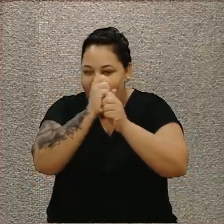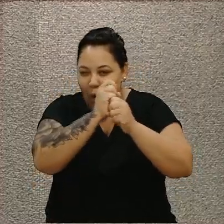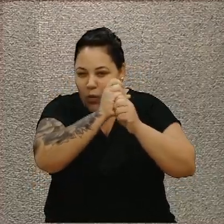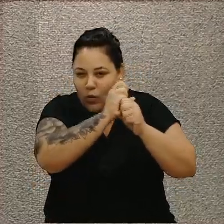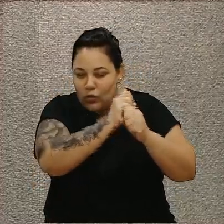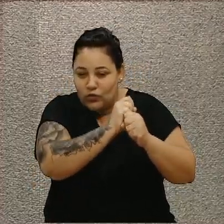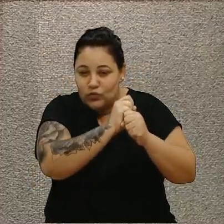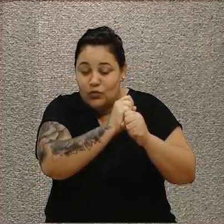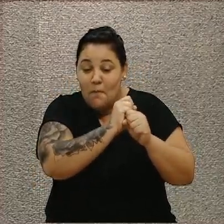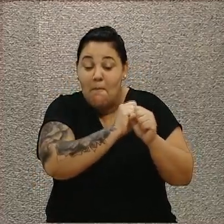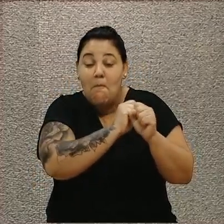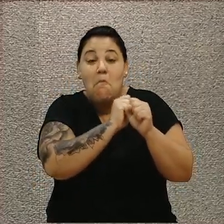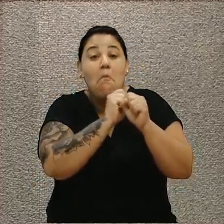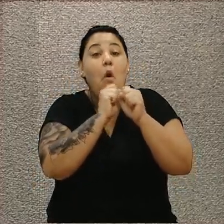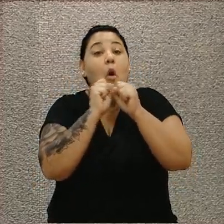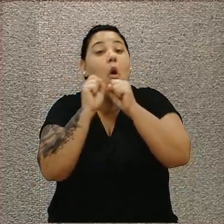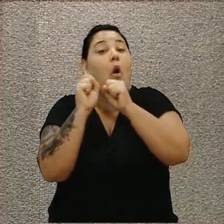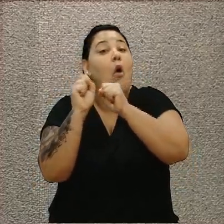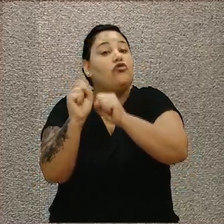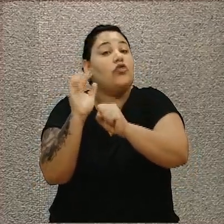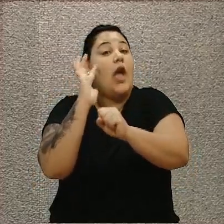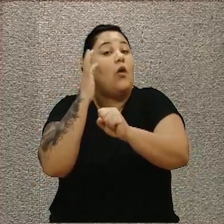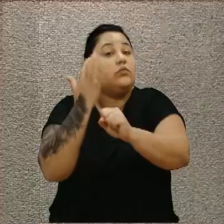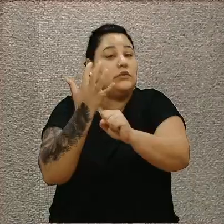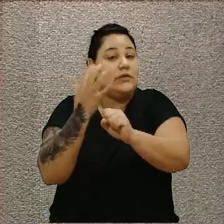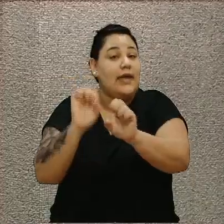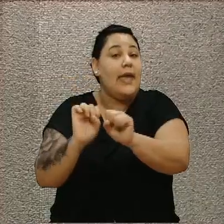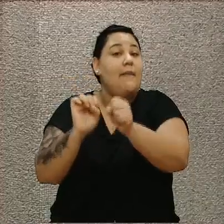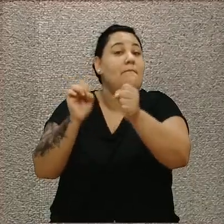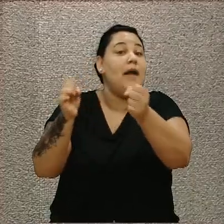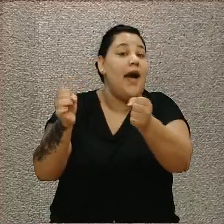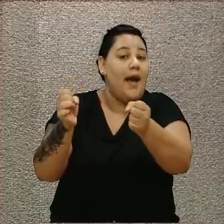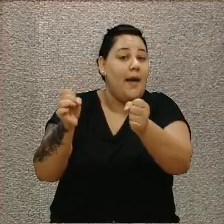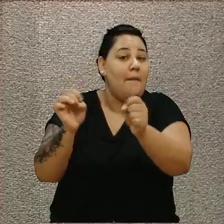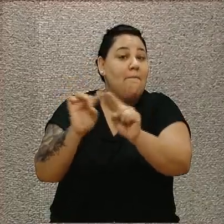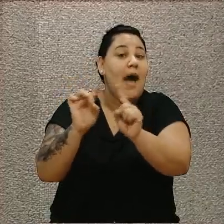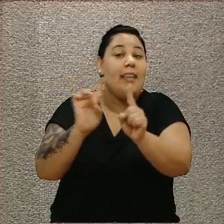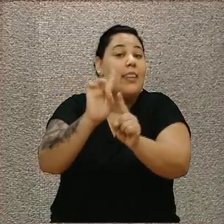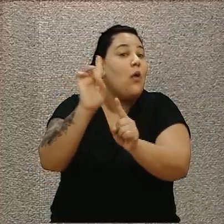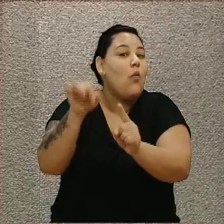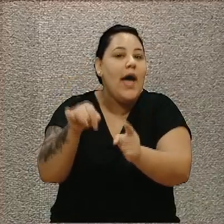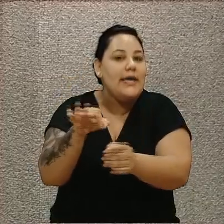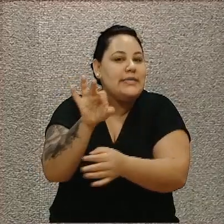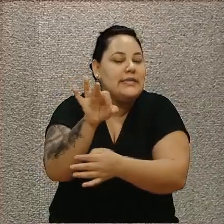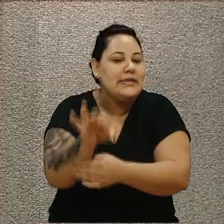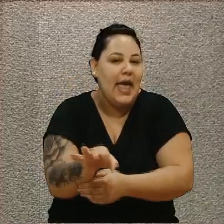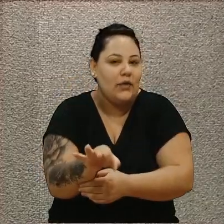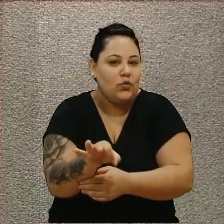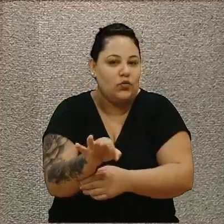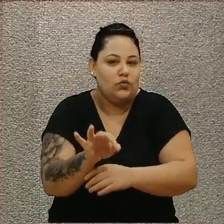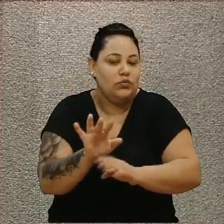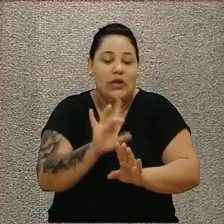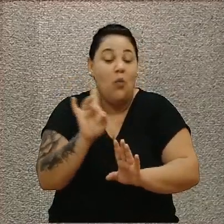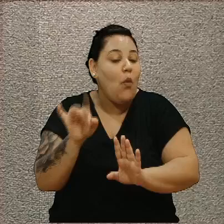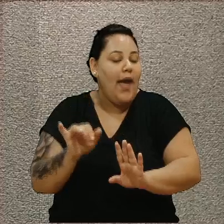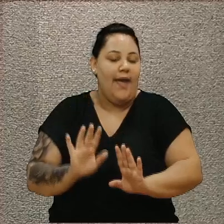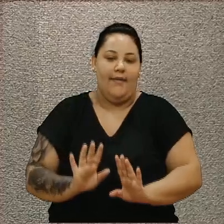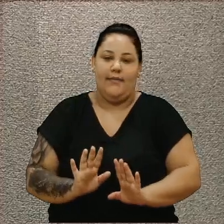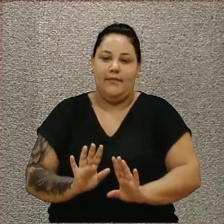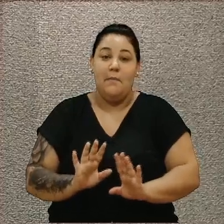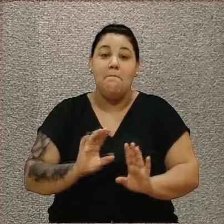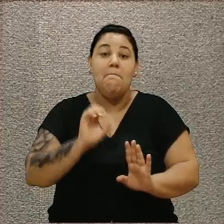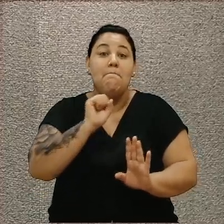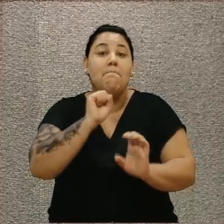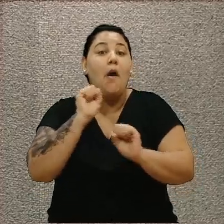de possíveis estragos, tá? Um arrazoado ali que chegou a 509 mil. Tá? Então,